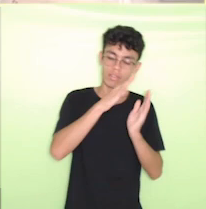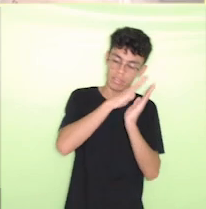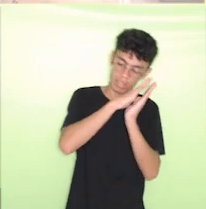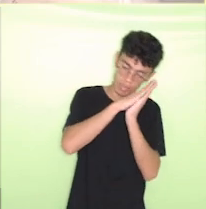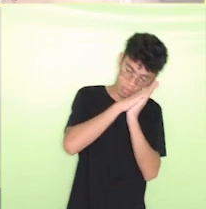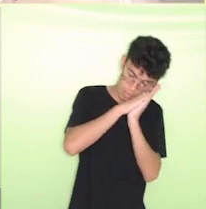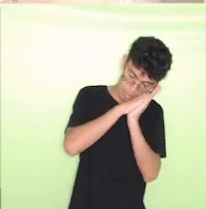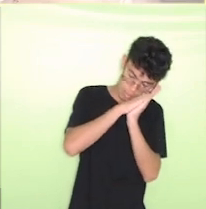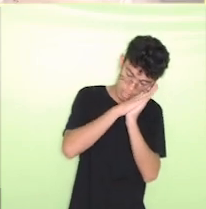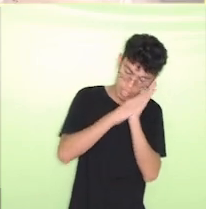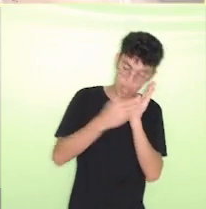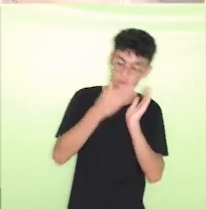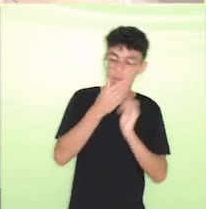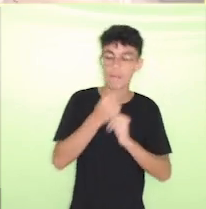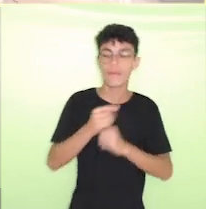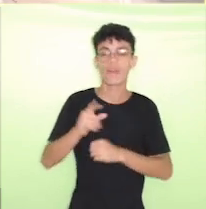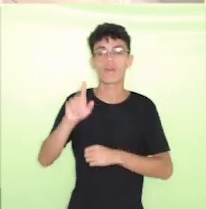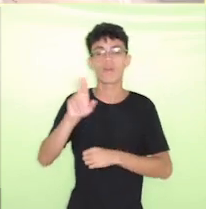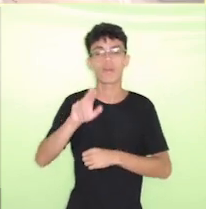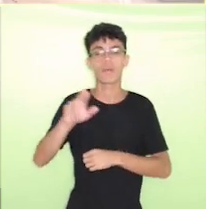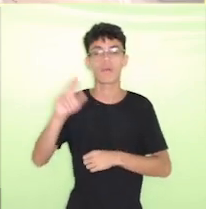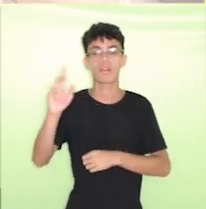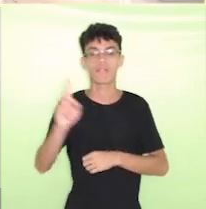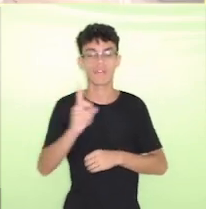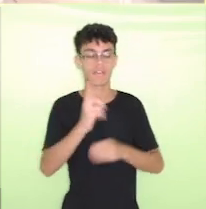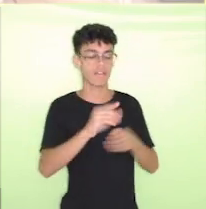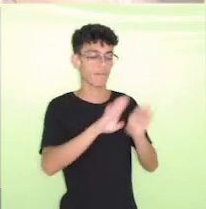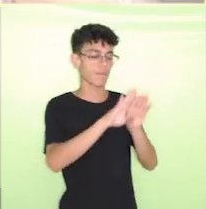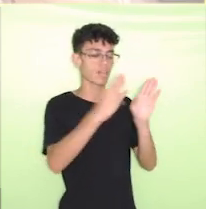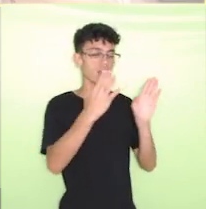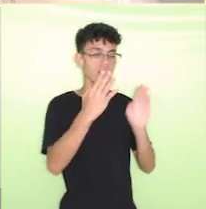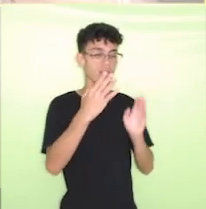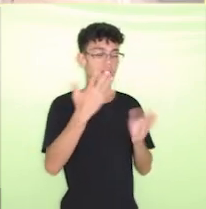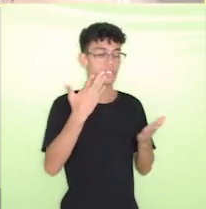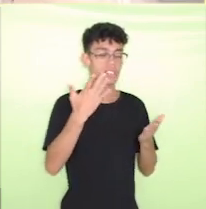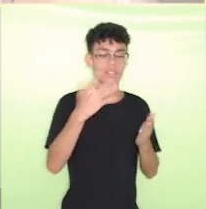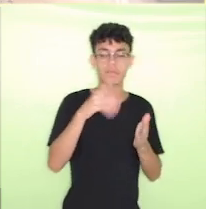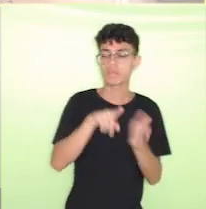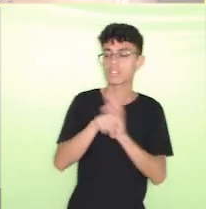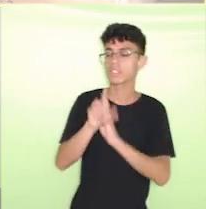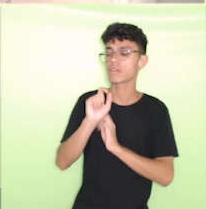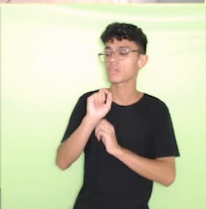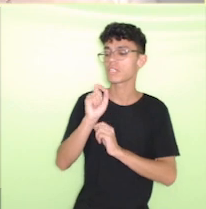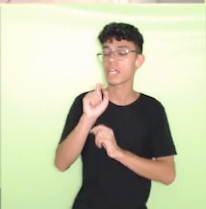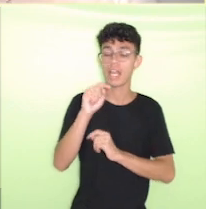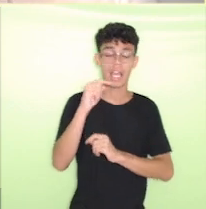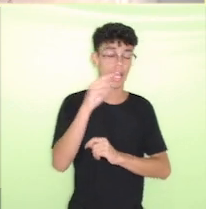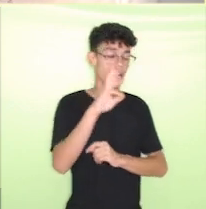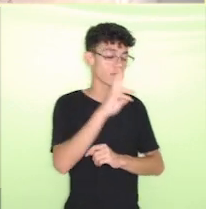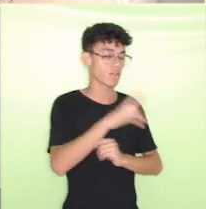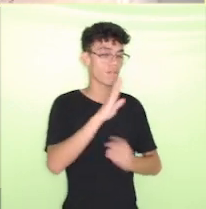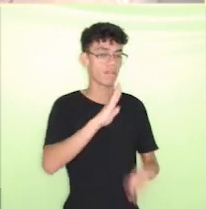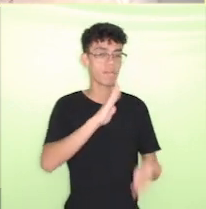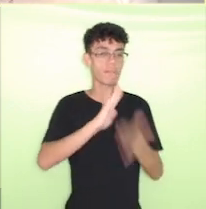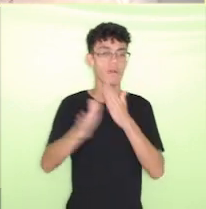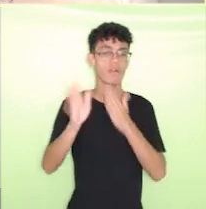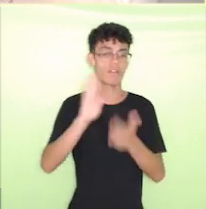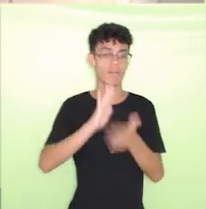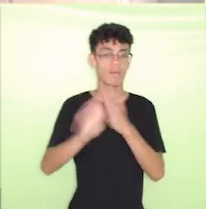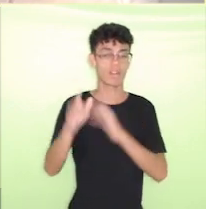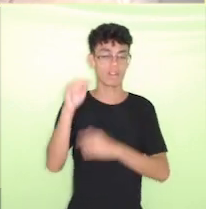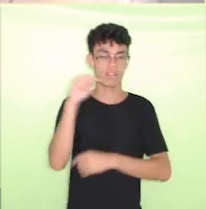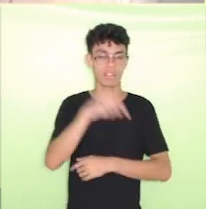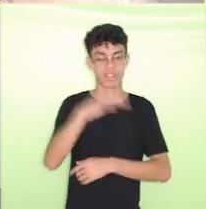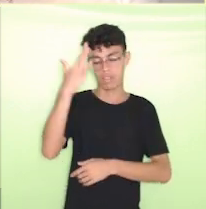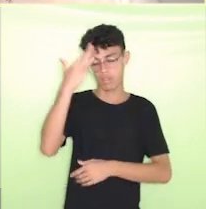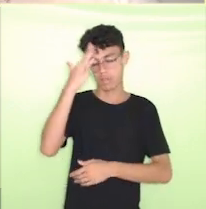Era bem cedo. Ele abriu a porta do meu quarto e quando eu lhe perguntei o que era, ele respondeu: eu vou embora. Eu vou embora e